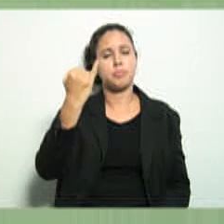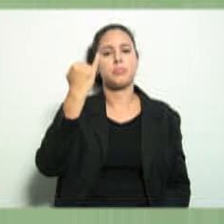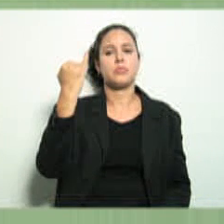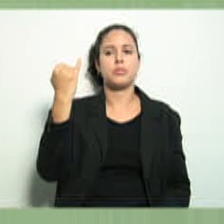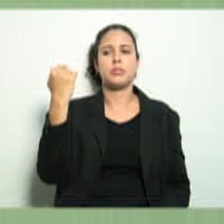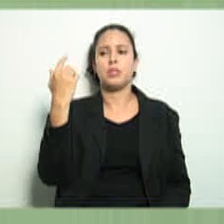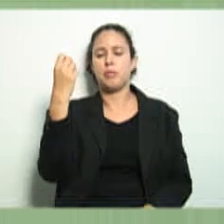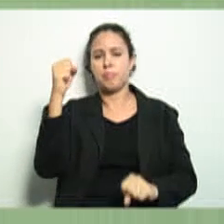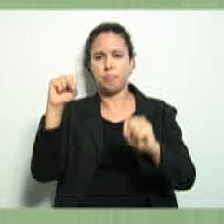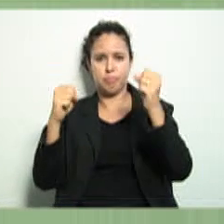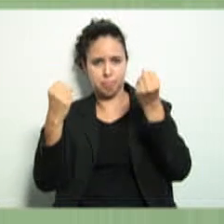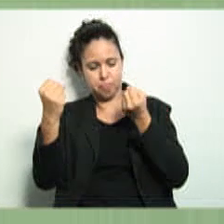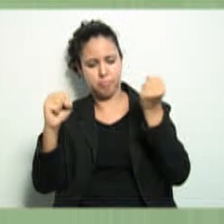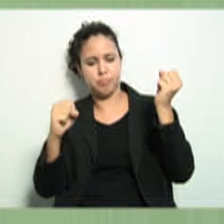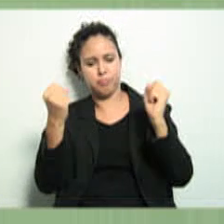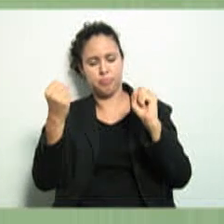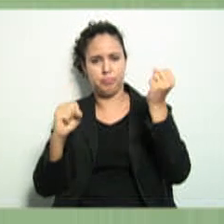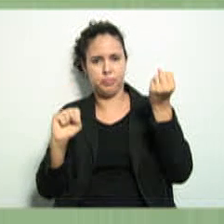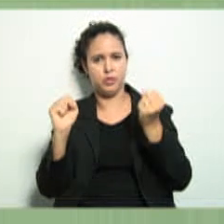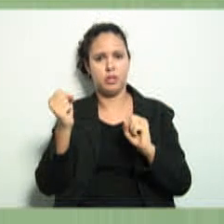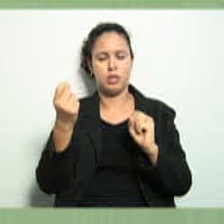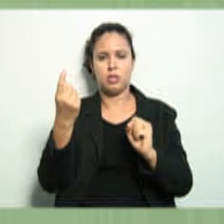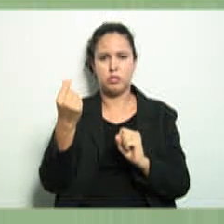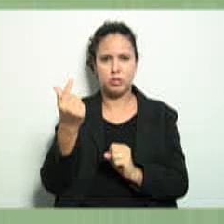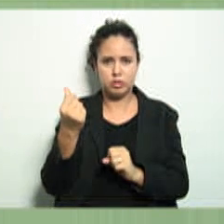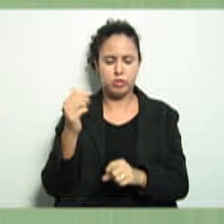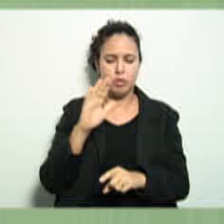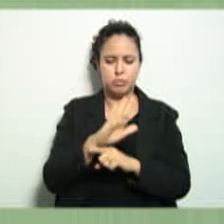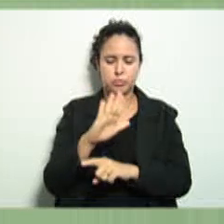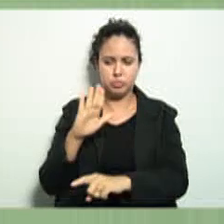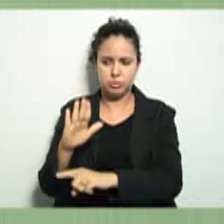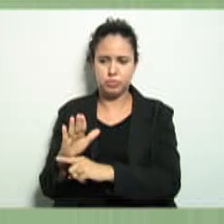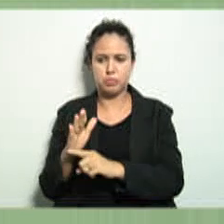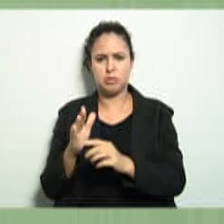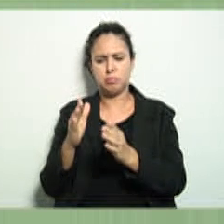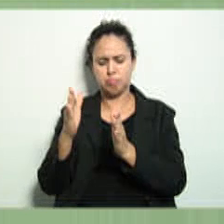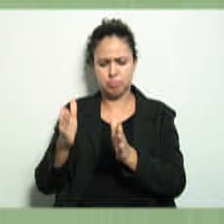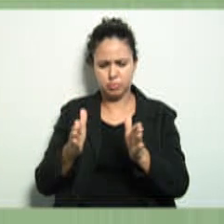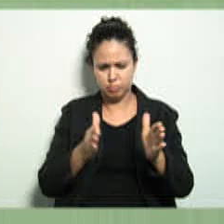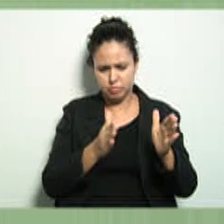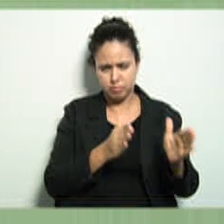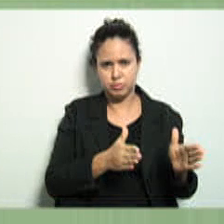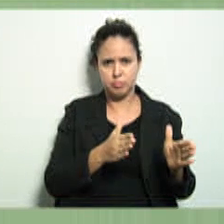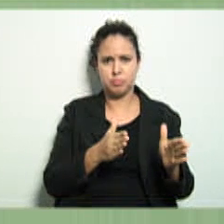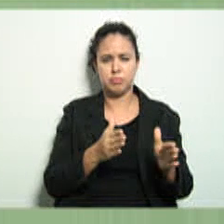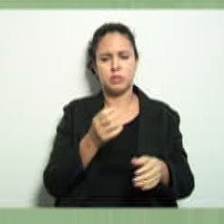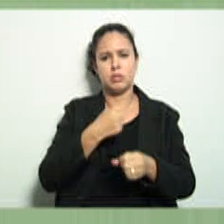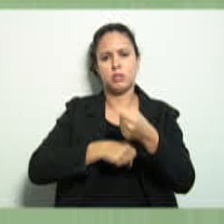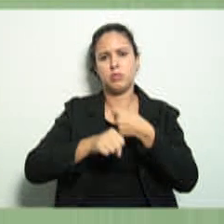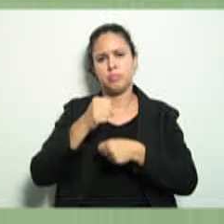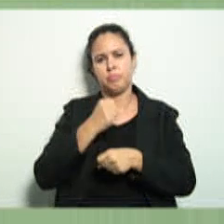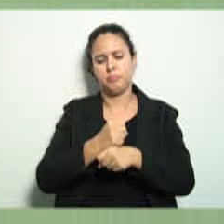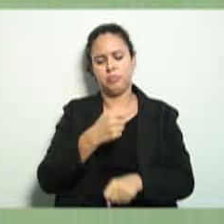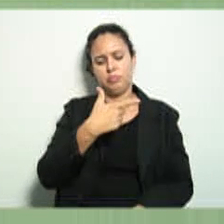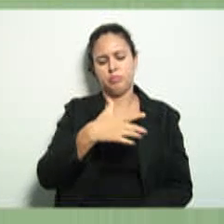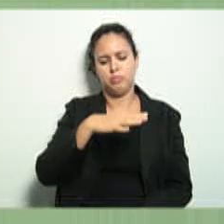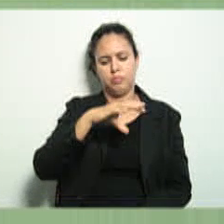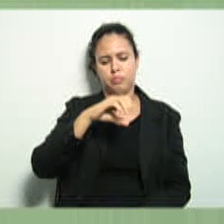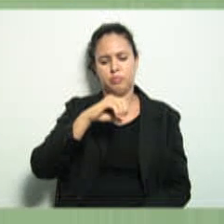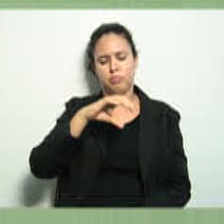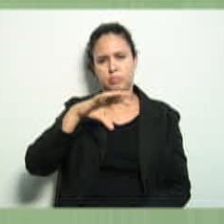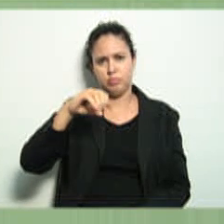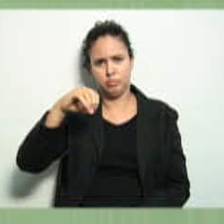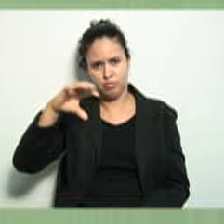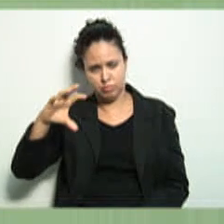investimentos, estrutura, ali, quando a gente entra nos anos 2000. Então, veja